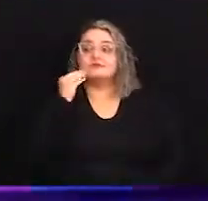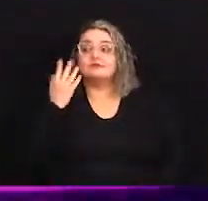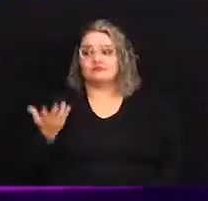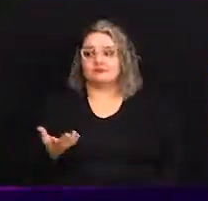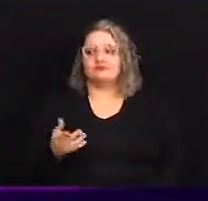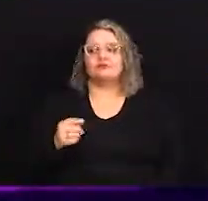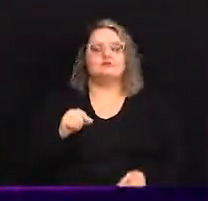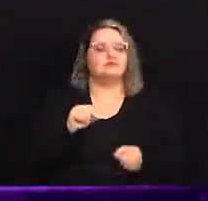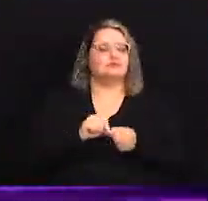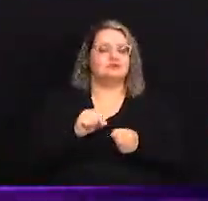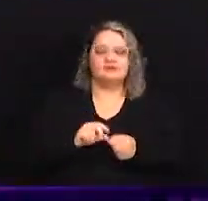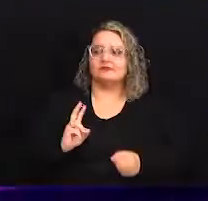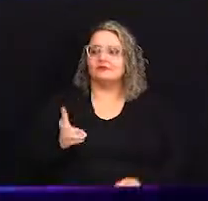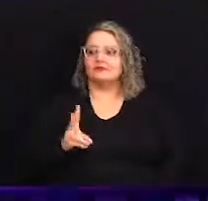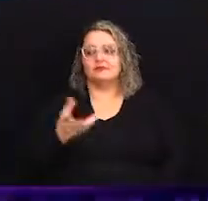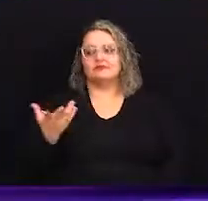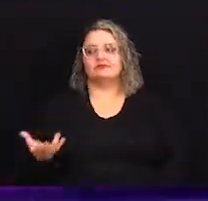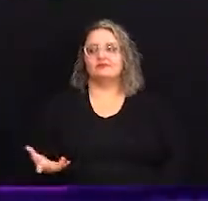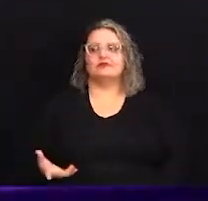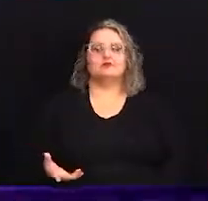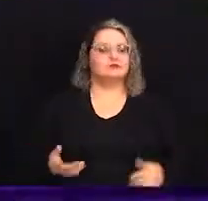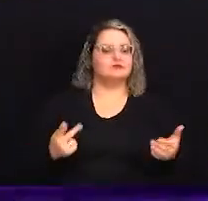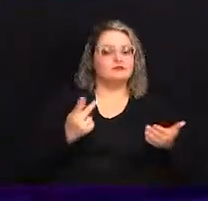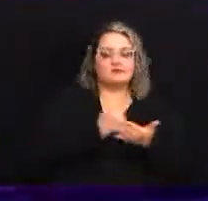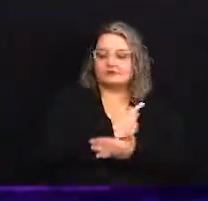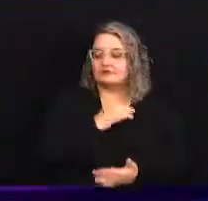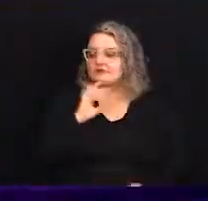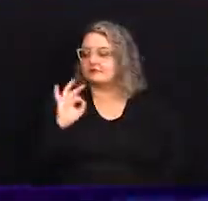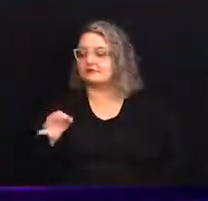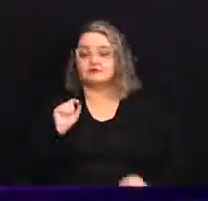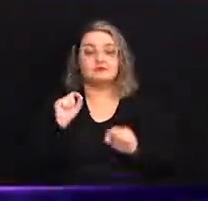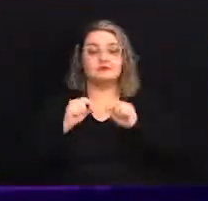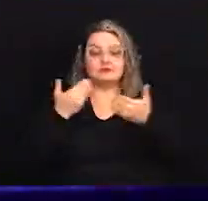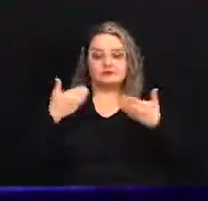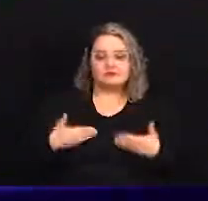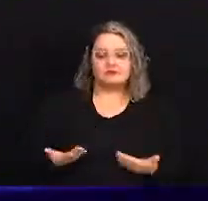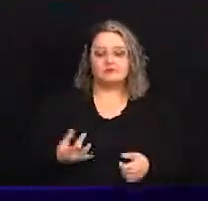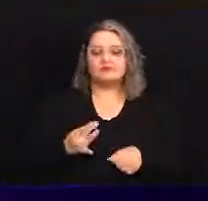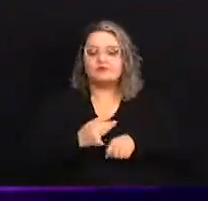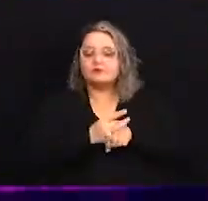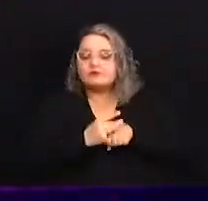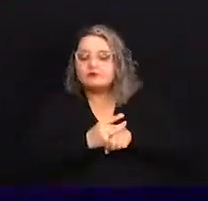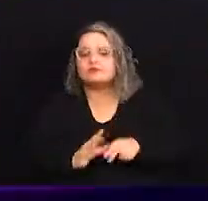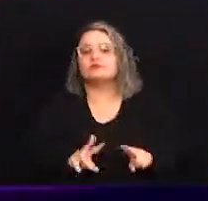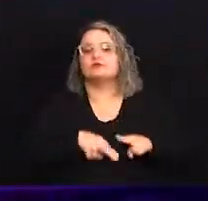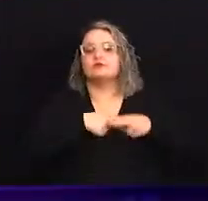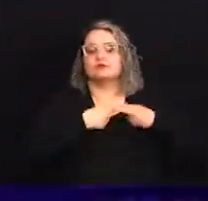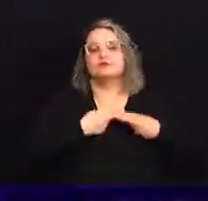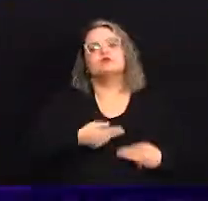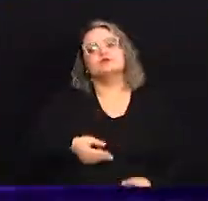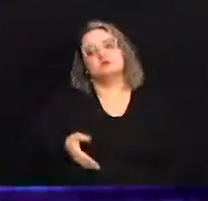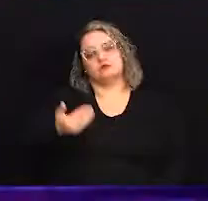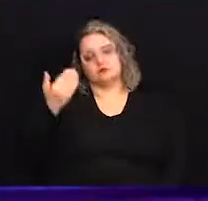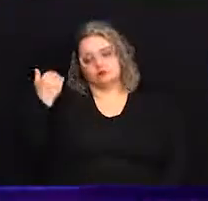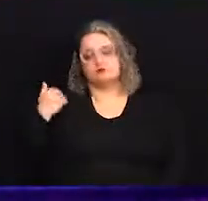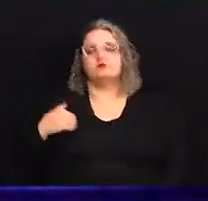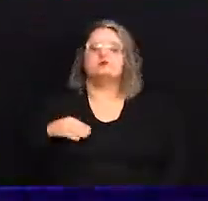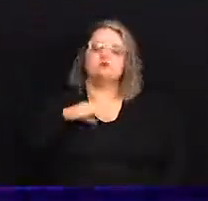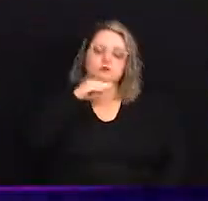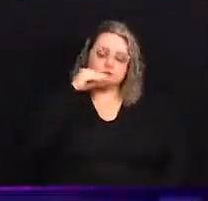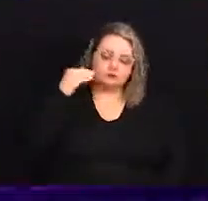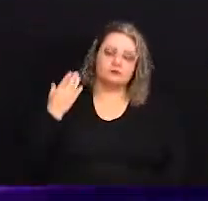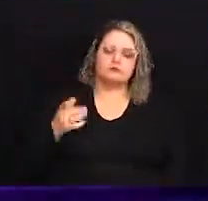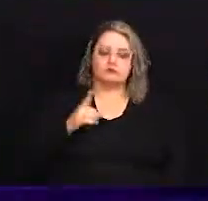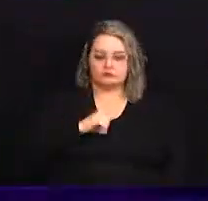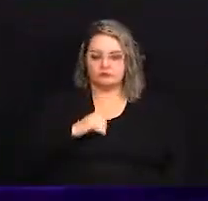tentativa que eles fazem o tempo todo de erro e acerto, quem eu vou ser. O luto, eu acho que o luto já existe na adolescência, de uma